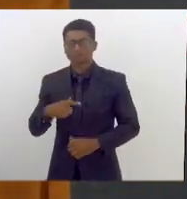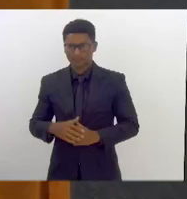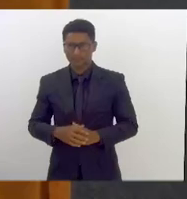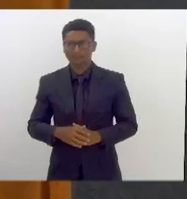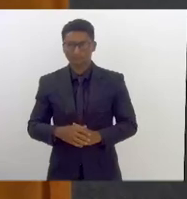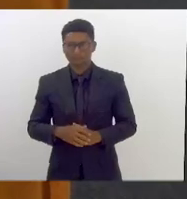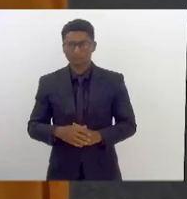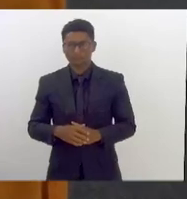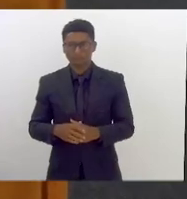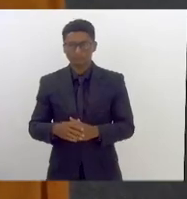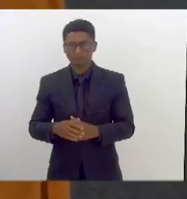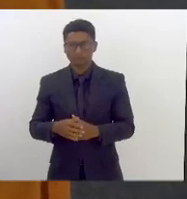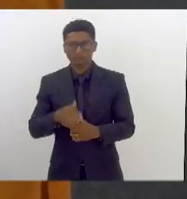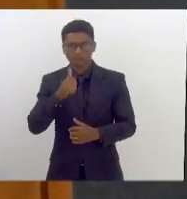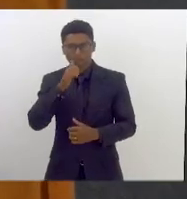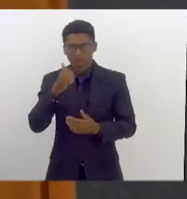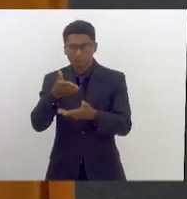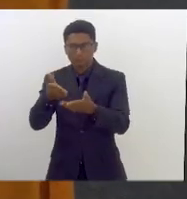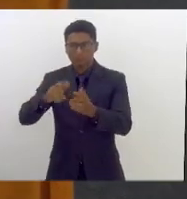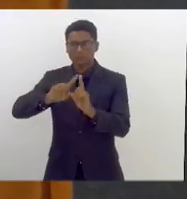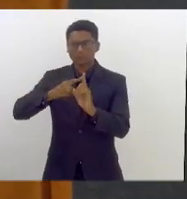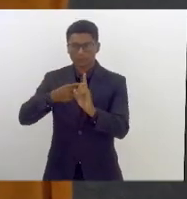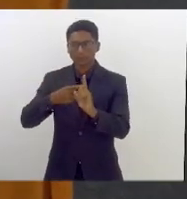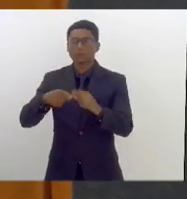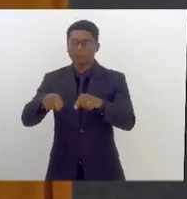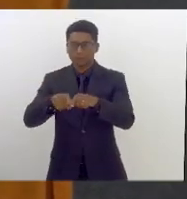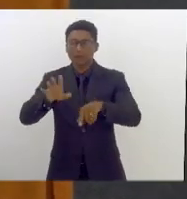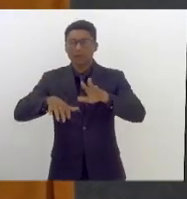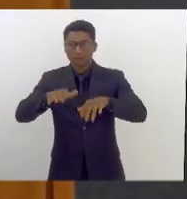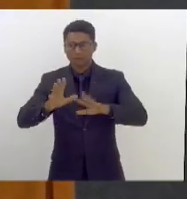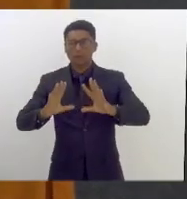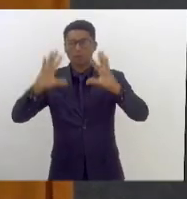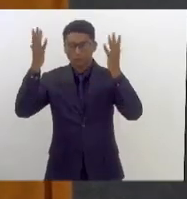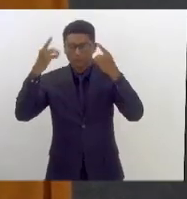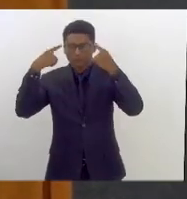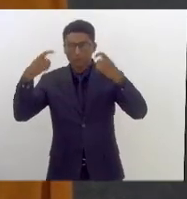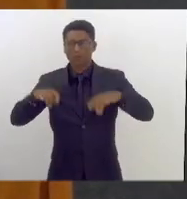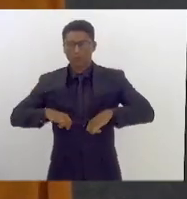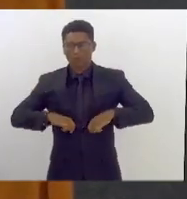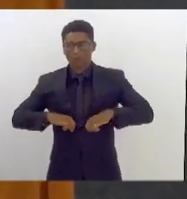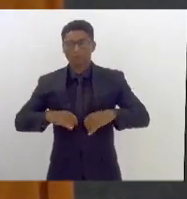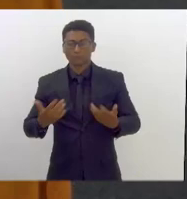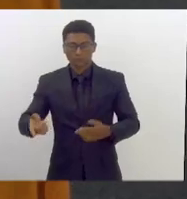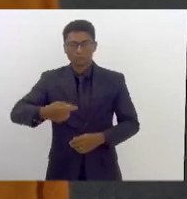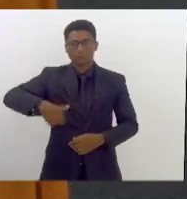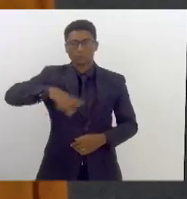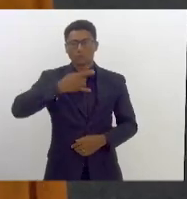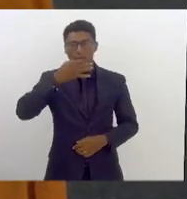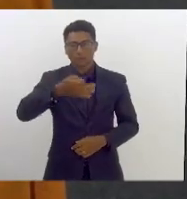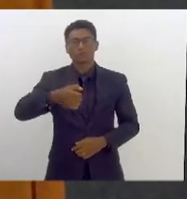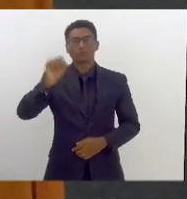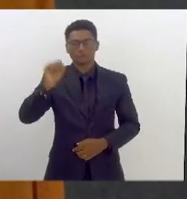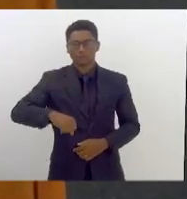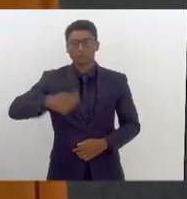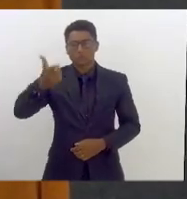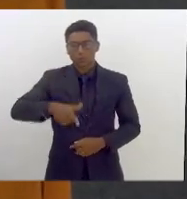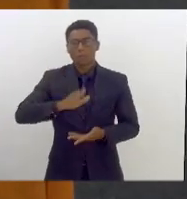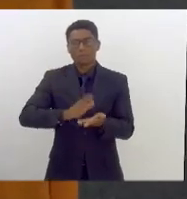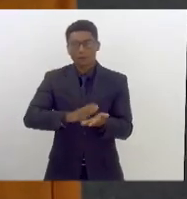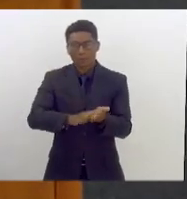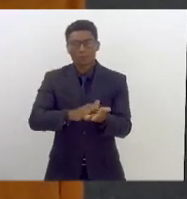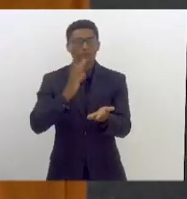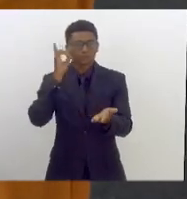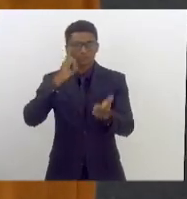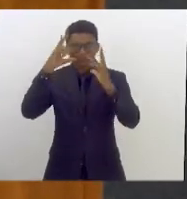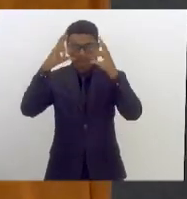no seu processo de gestação também. Então, o nosso parecer é favorável e, mais uma vez, parabenizando a deputada